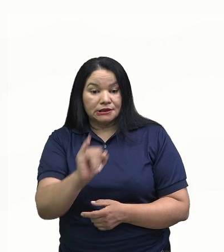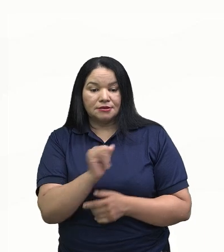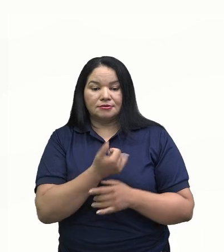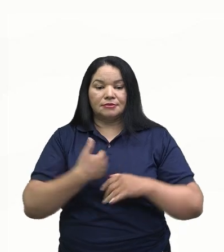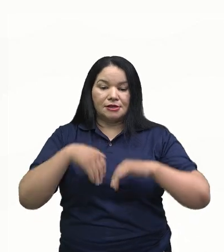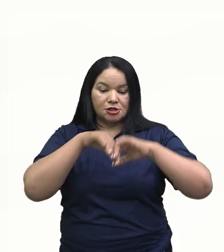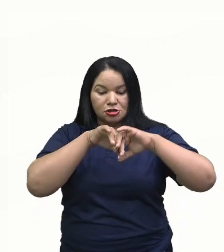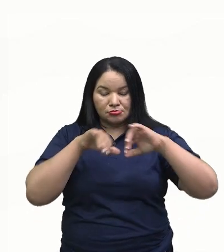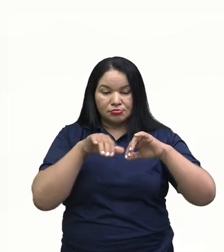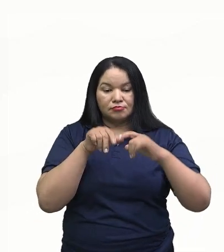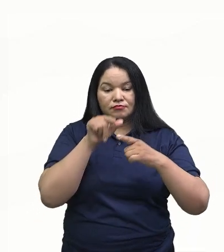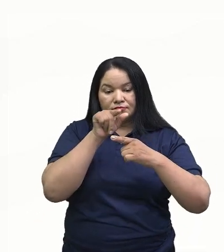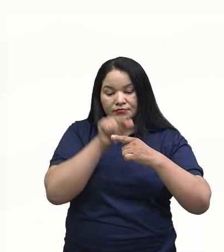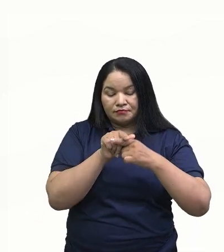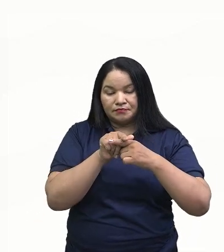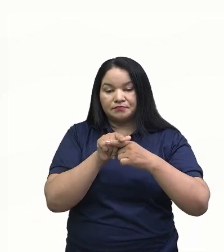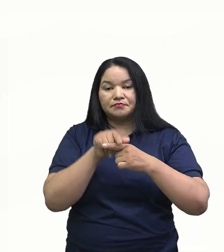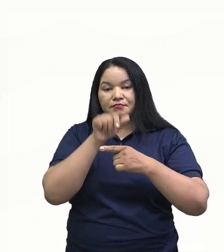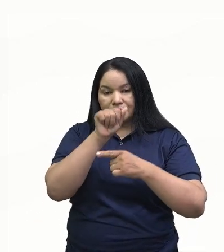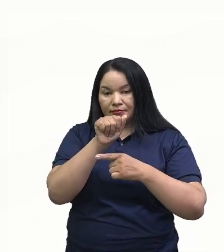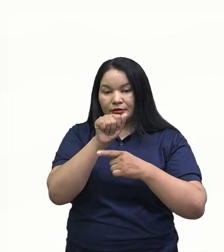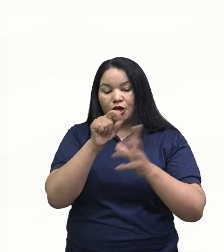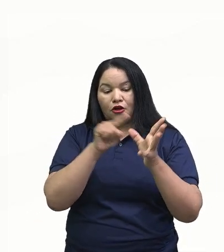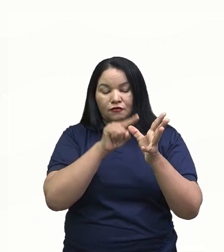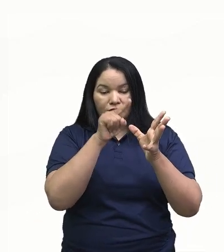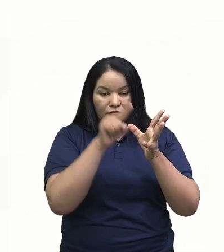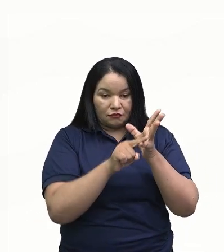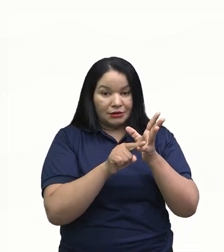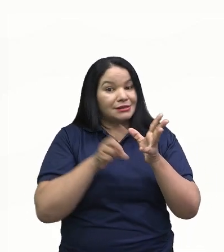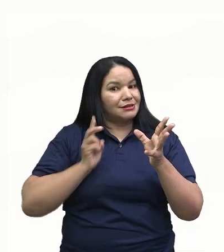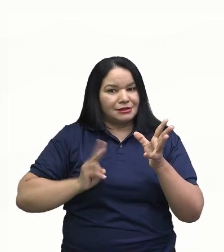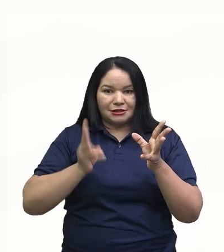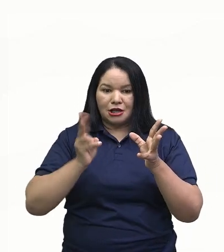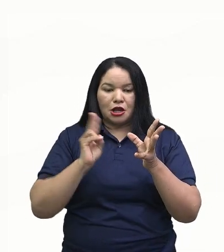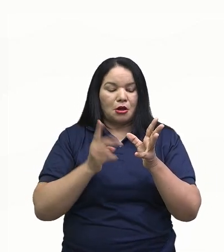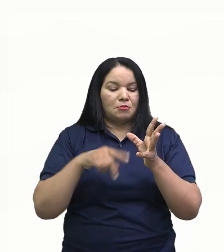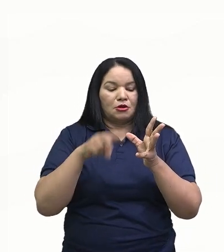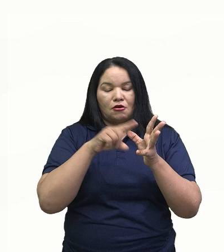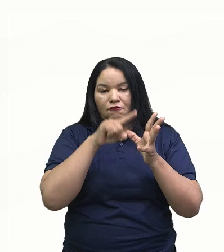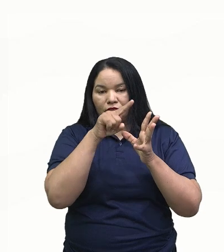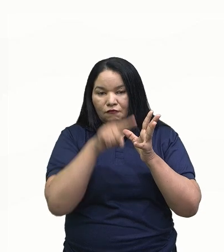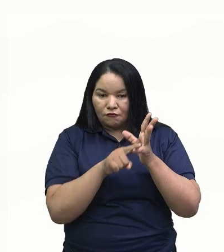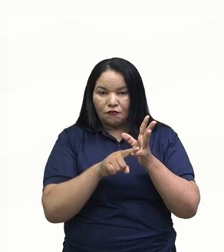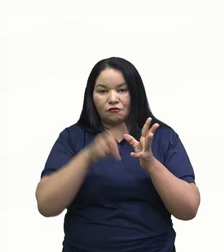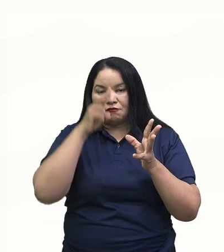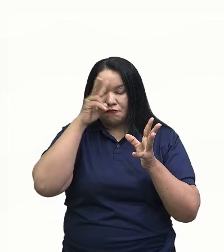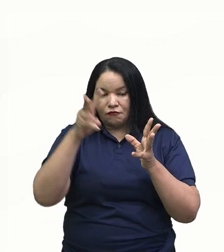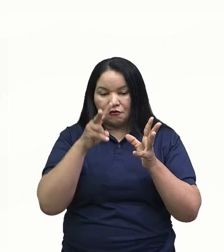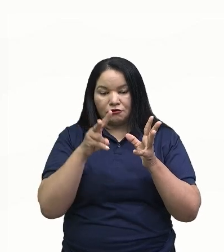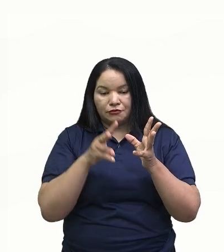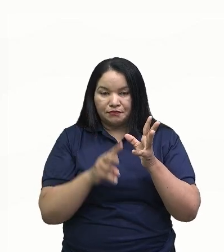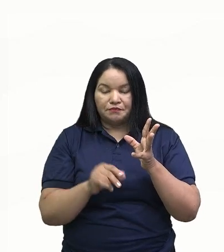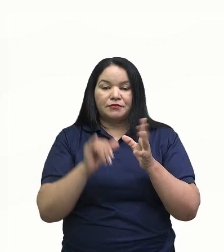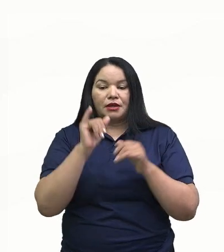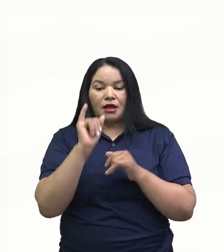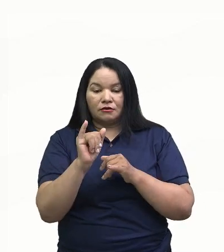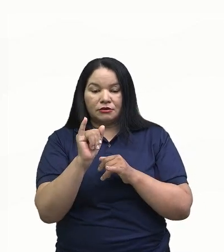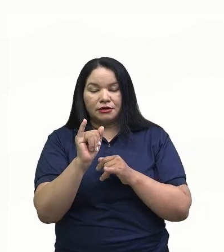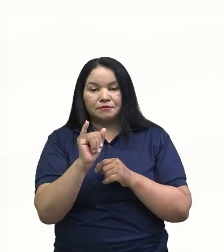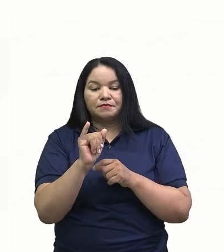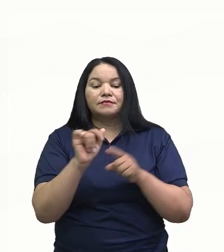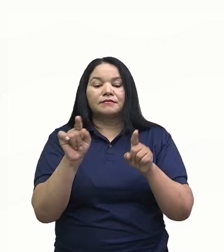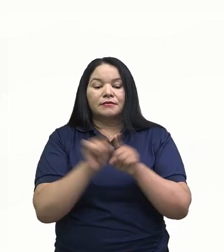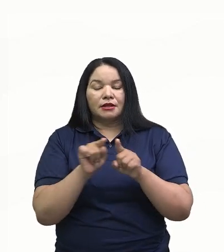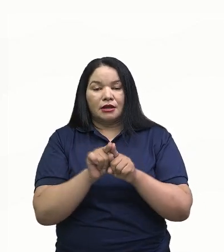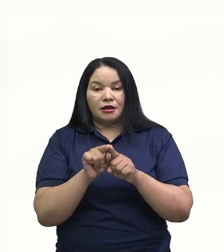separação do A, que é uma vogal, né? O A sempre será uma vogal tônica. E o I, aqui no caso, ele